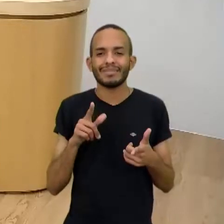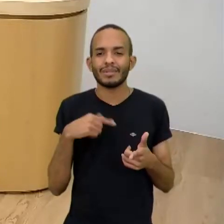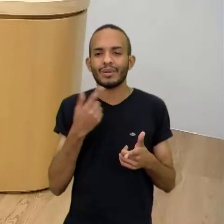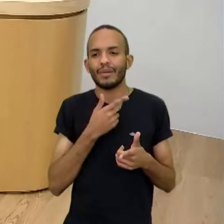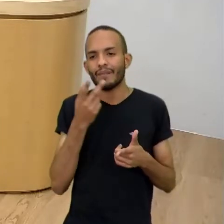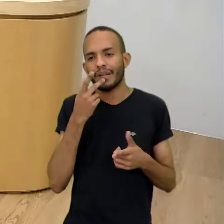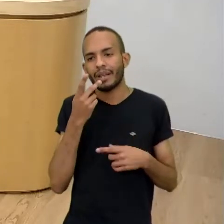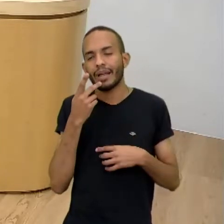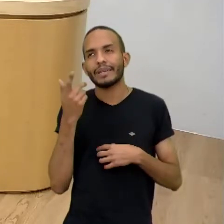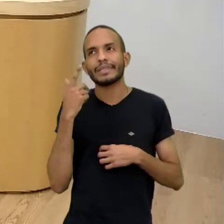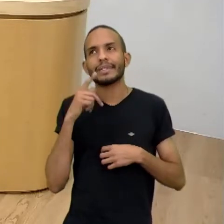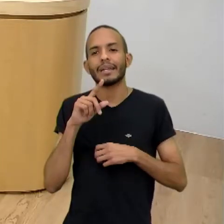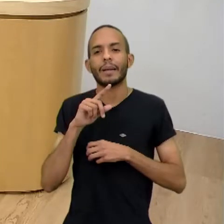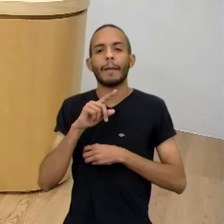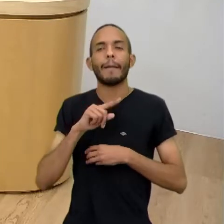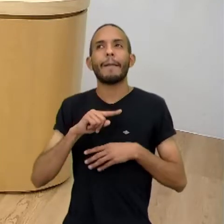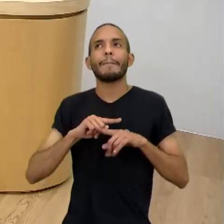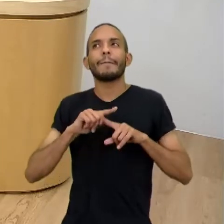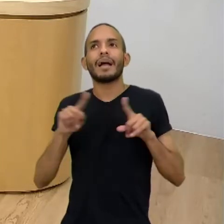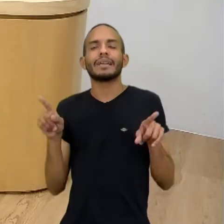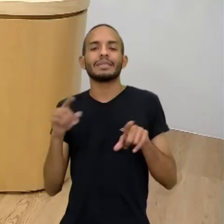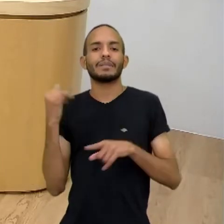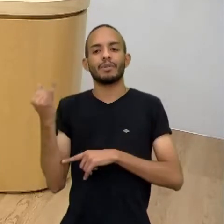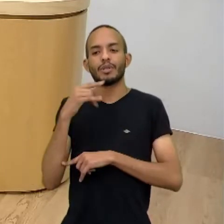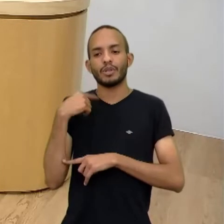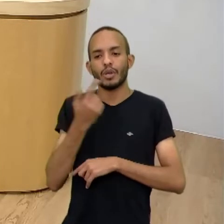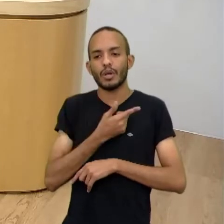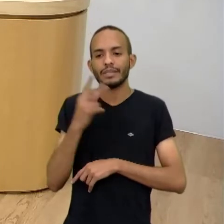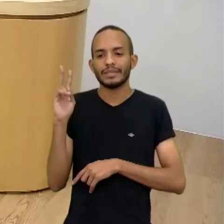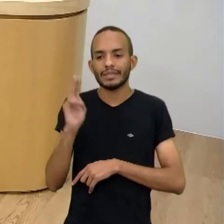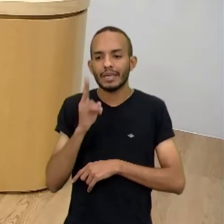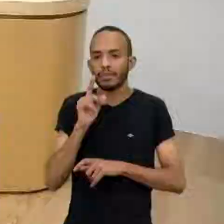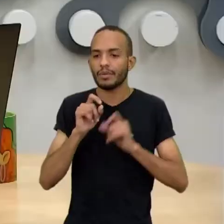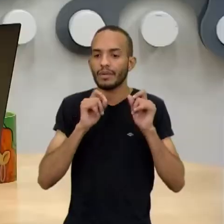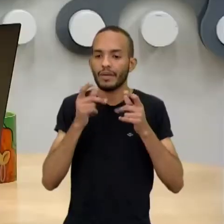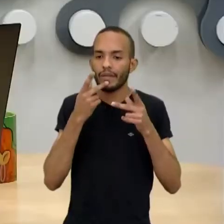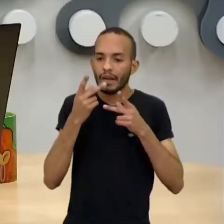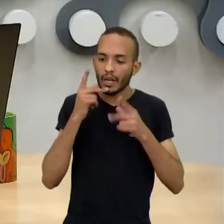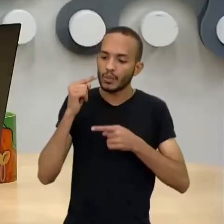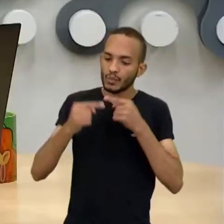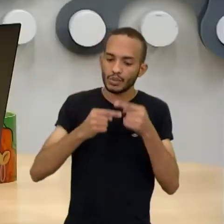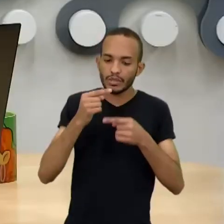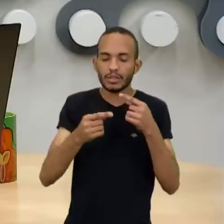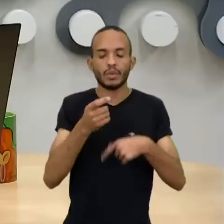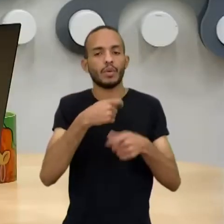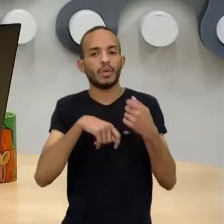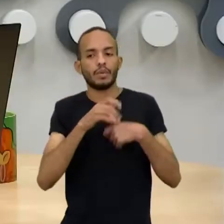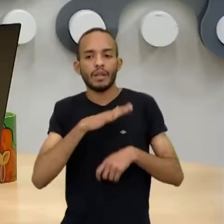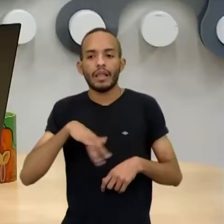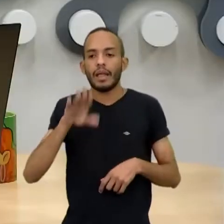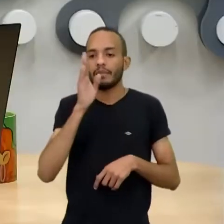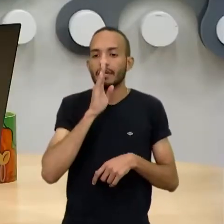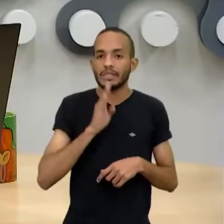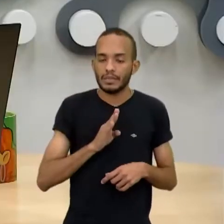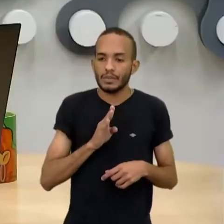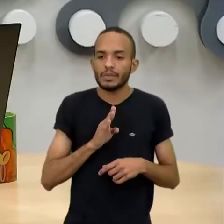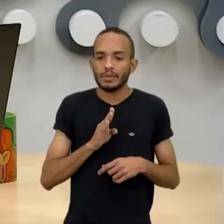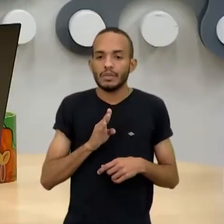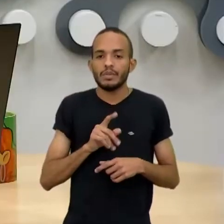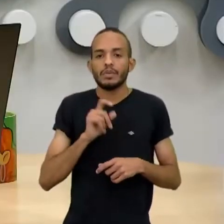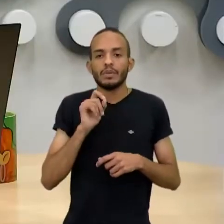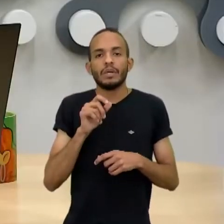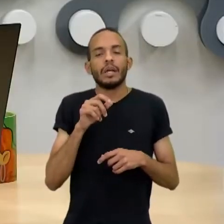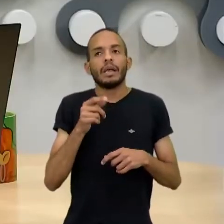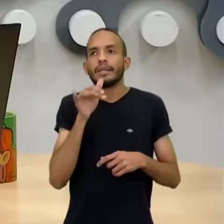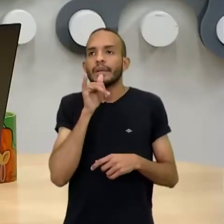gente está falando de ganhar, mas é muito importante a gente sempre frisar que os ciclos econômicos do Brasil, né,